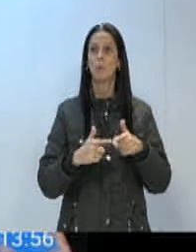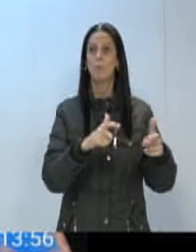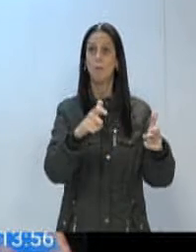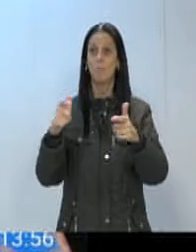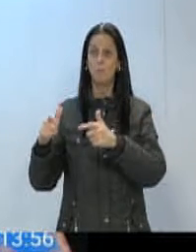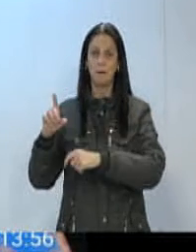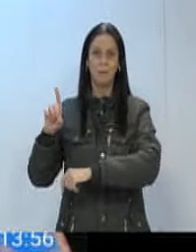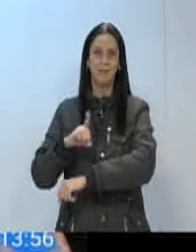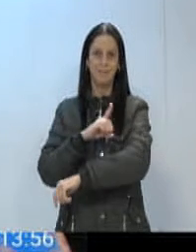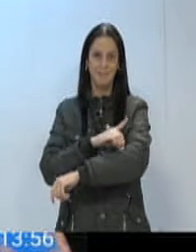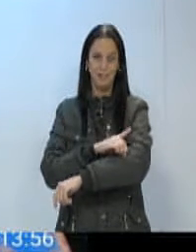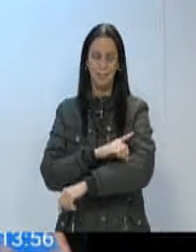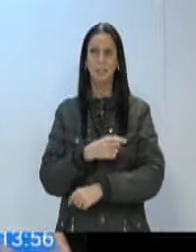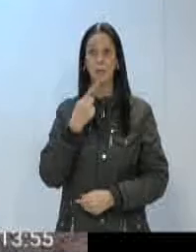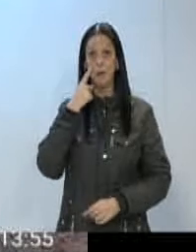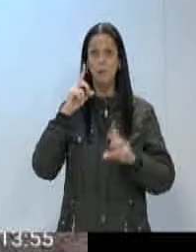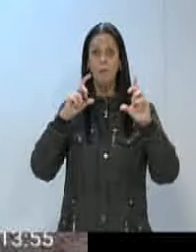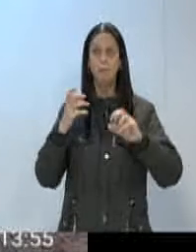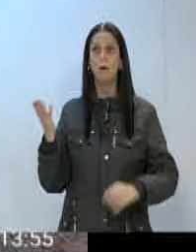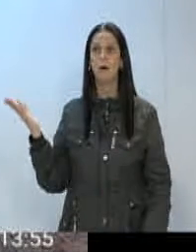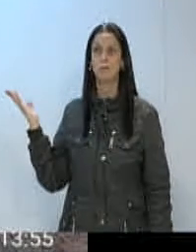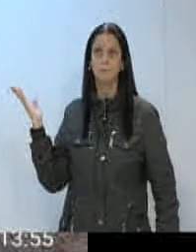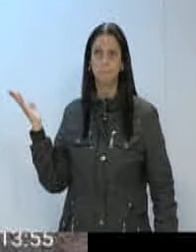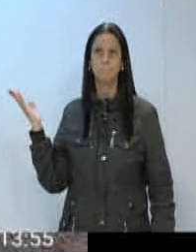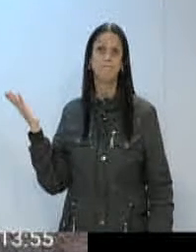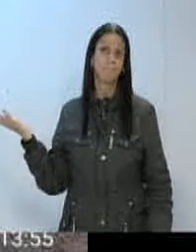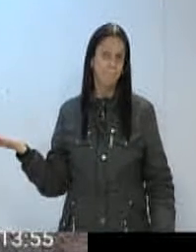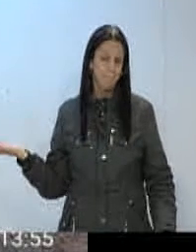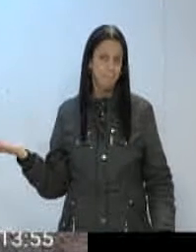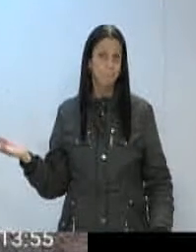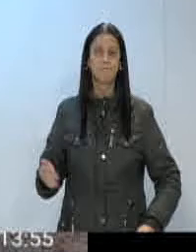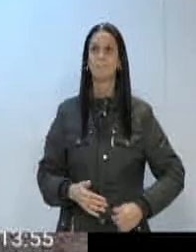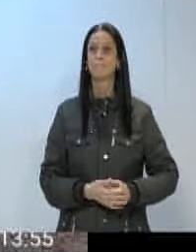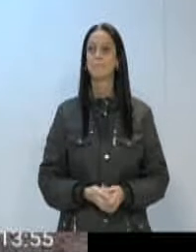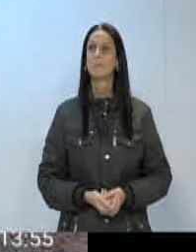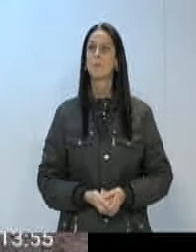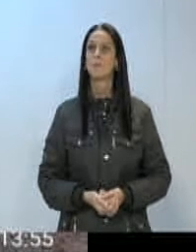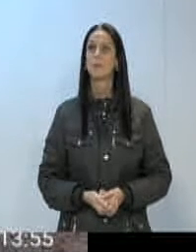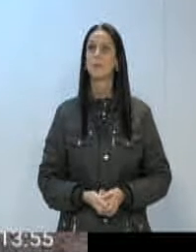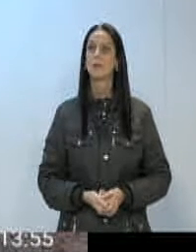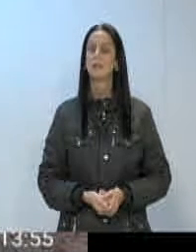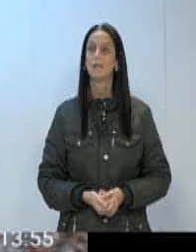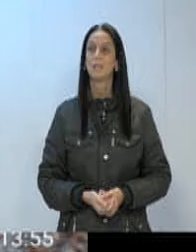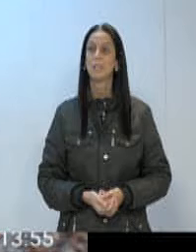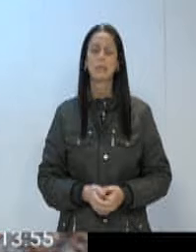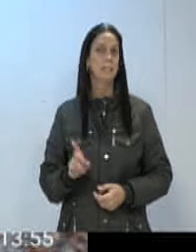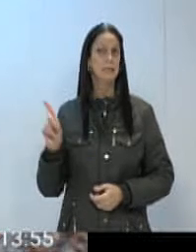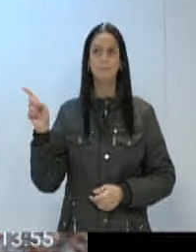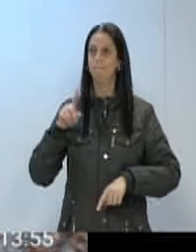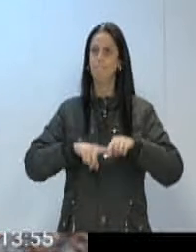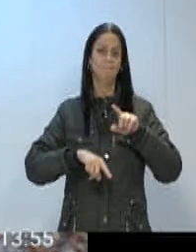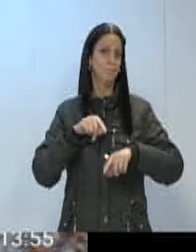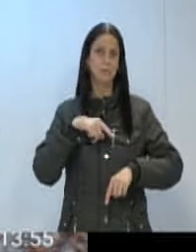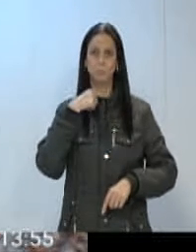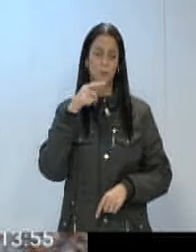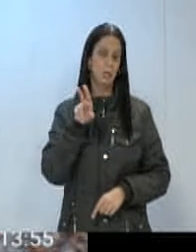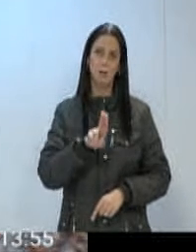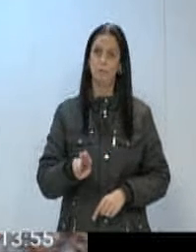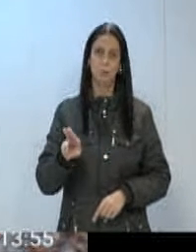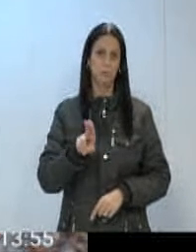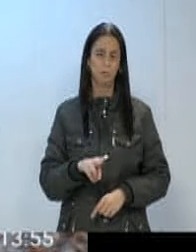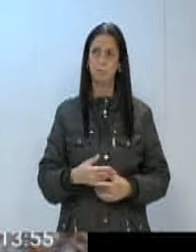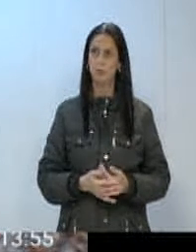se aqui são as fotos que nós vimos a visível sem desculpa inservíveis de pode continuar de